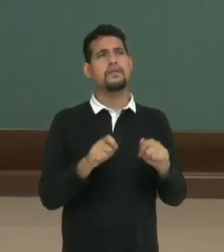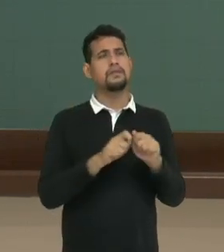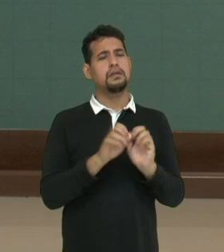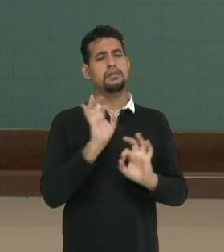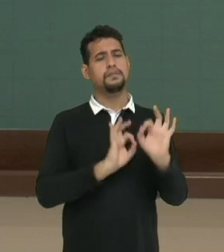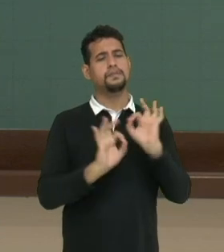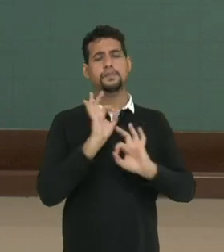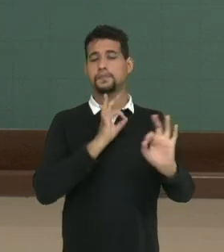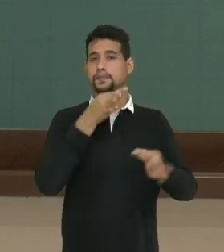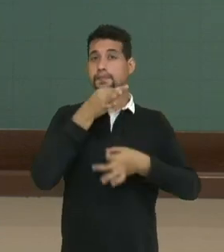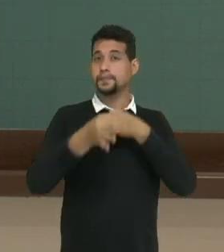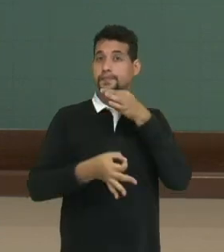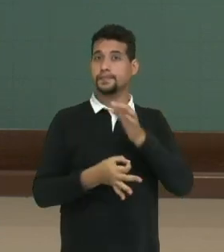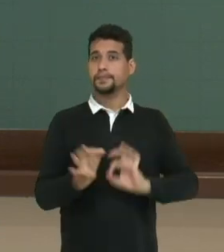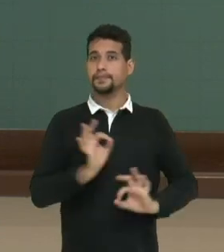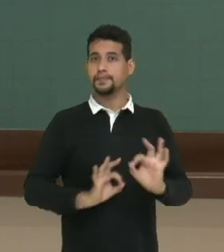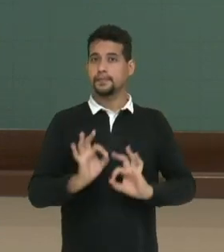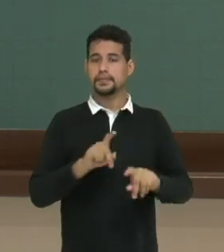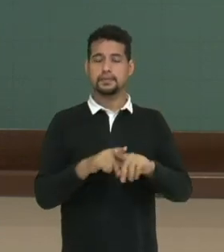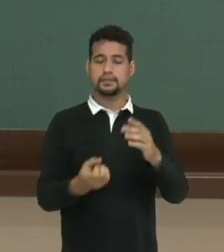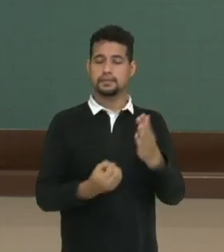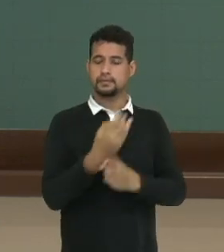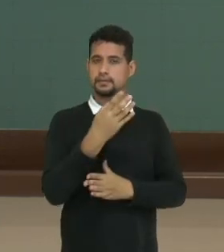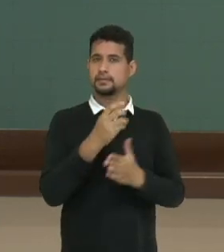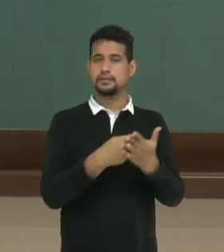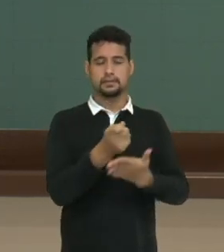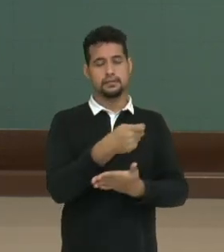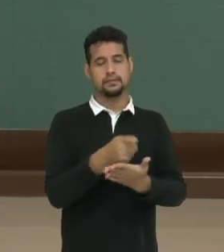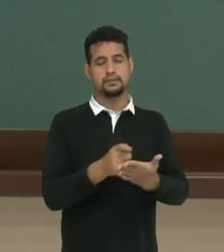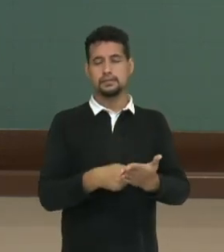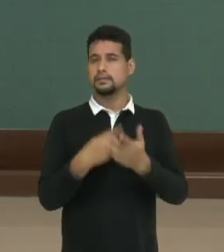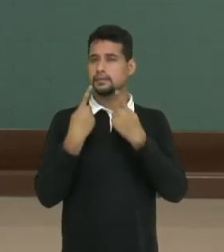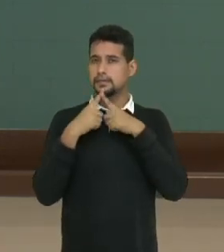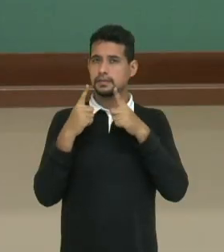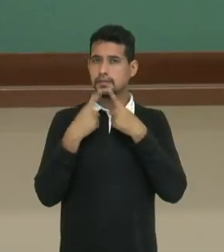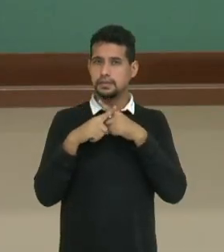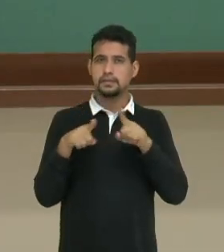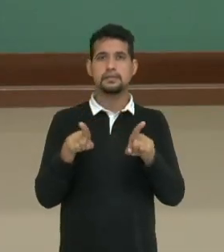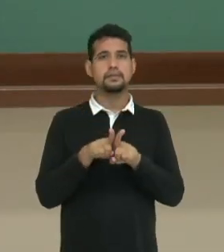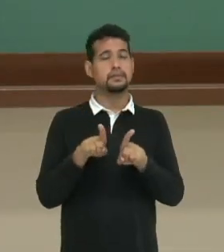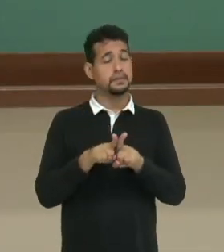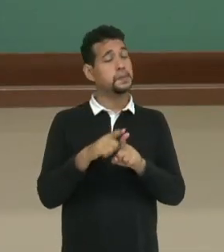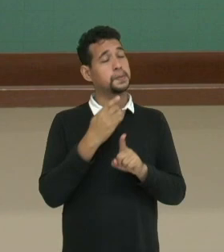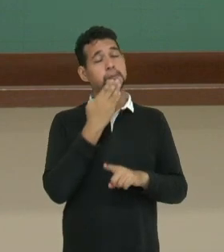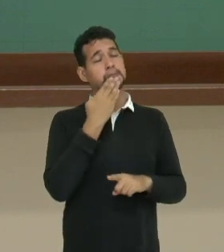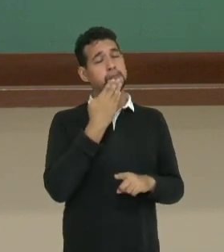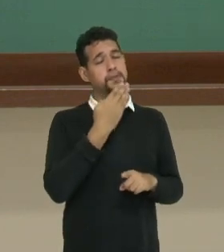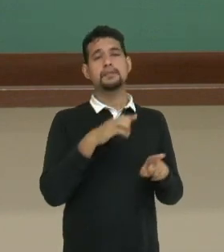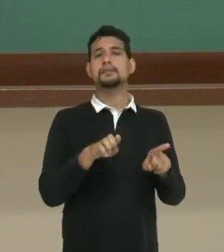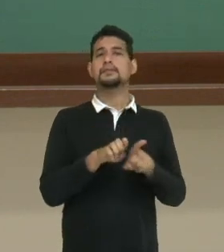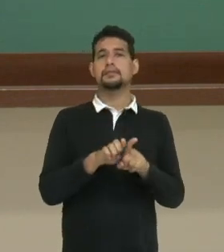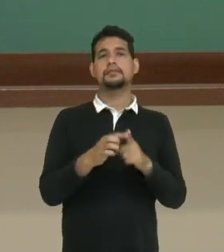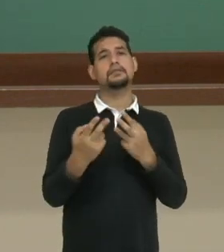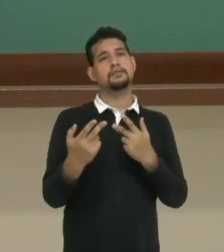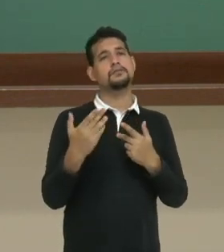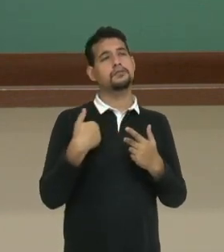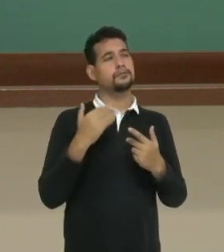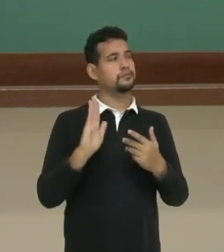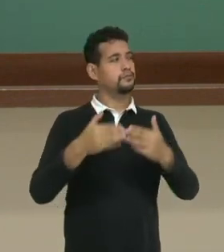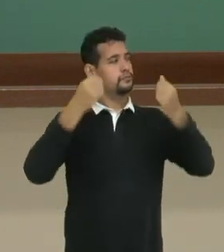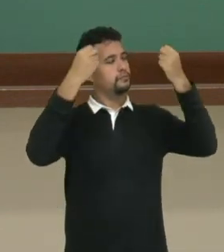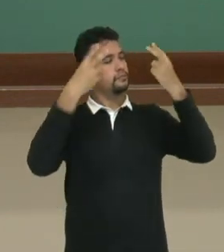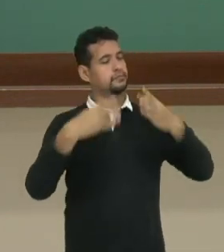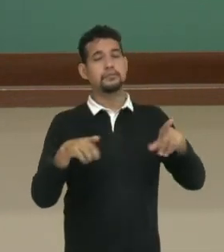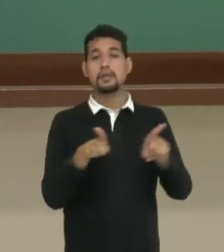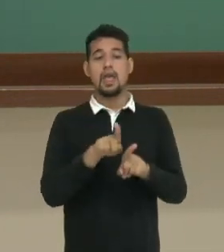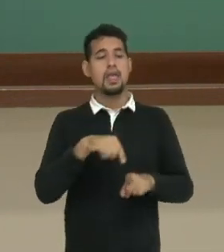fizemos a sugestão de planejarmos e produzirmos uma carta de reclamação, né? e de solicitação. Como eu disse para vocês,